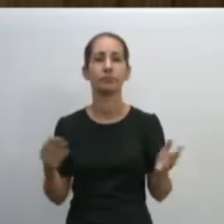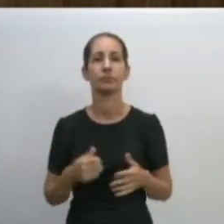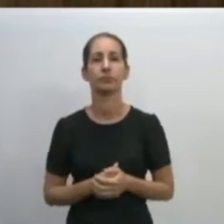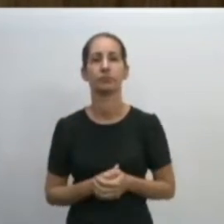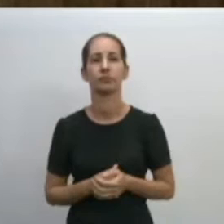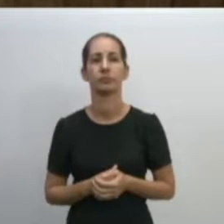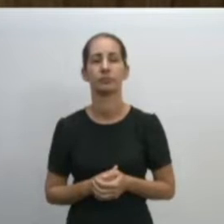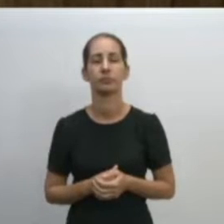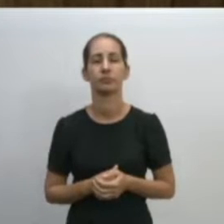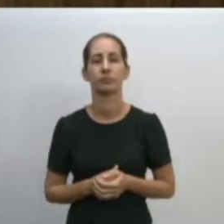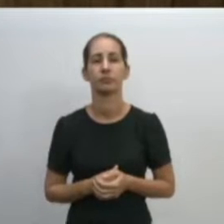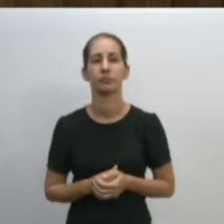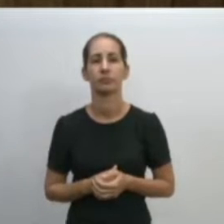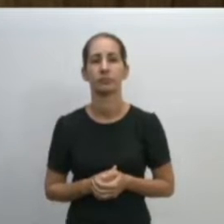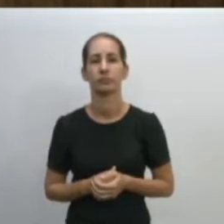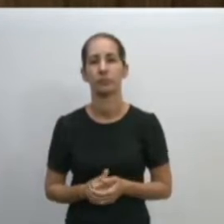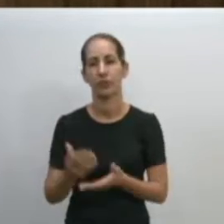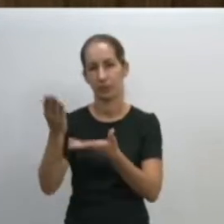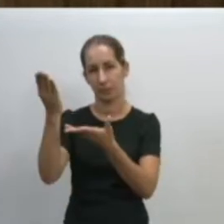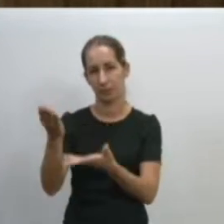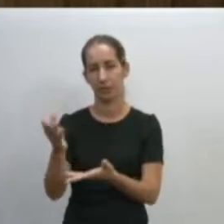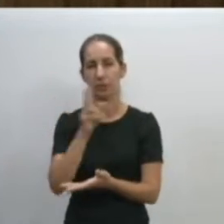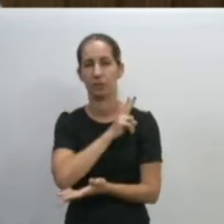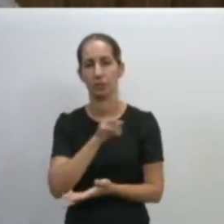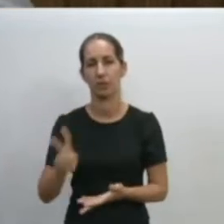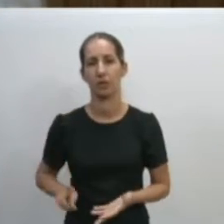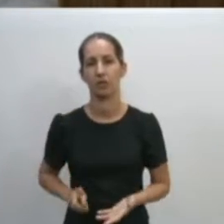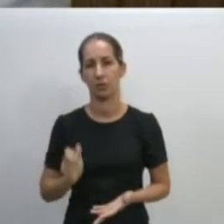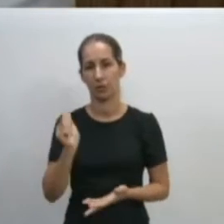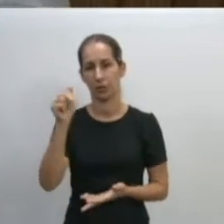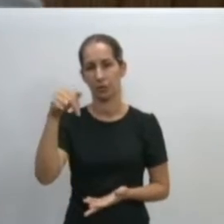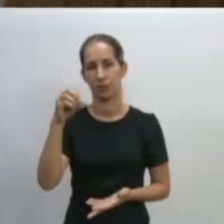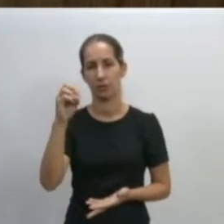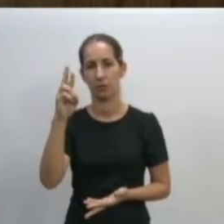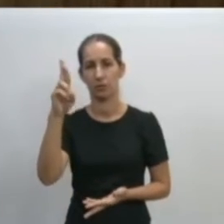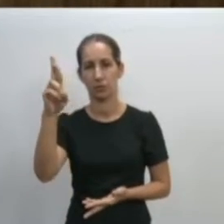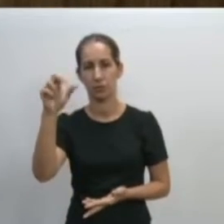relação a essa situação. Uma parte ao vereador Anderson Lopes.